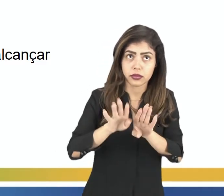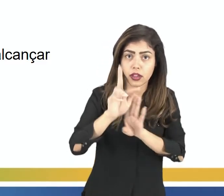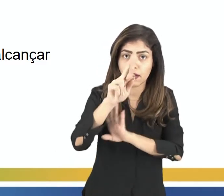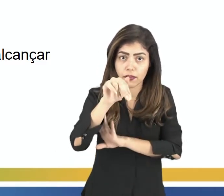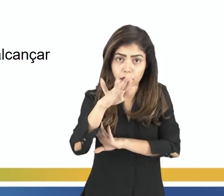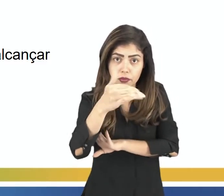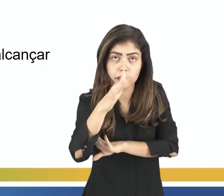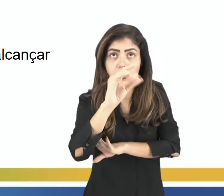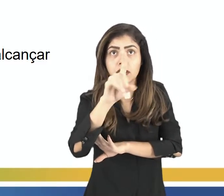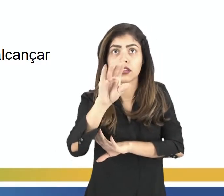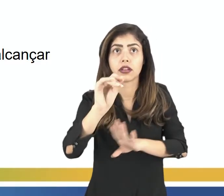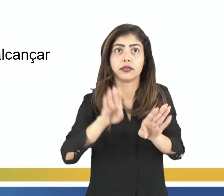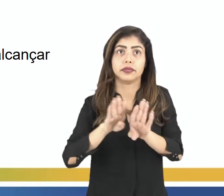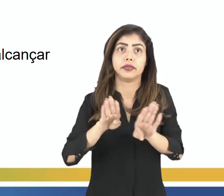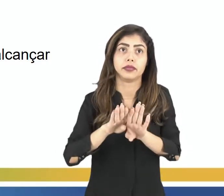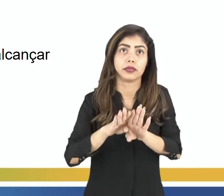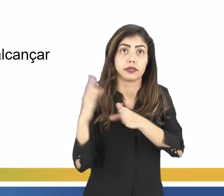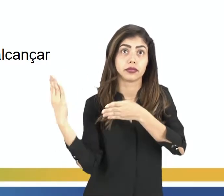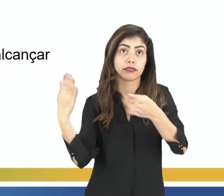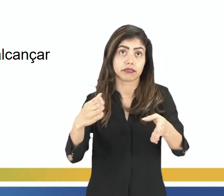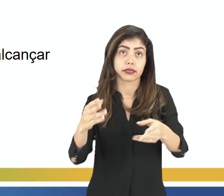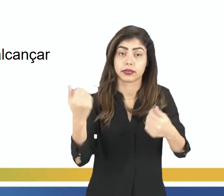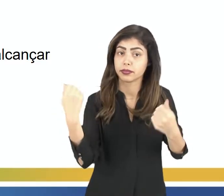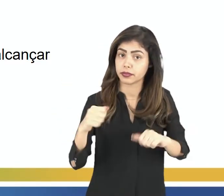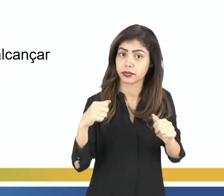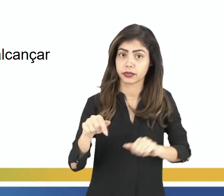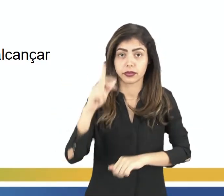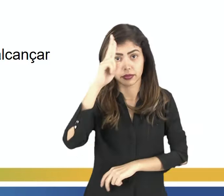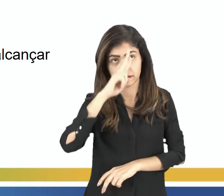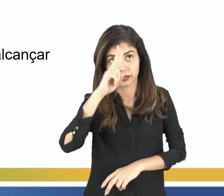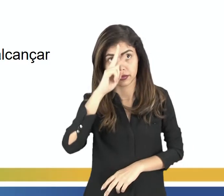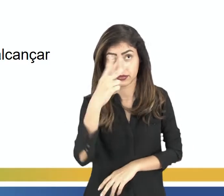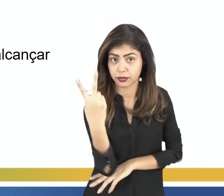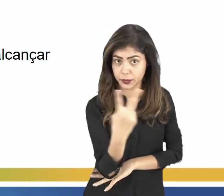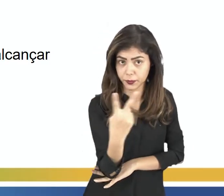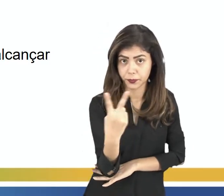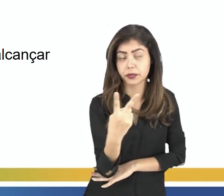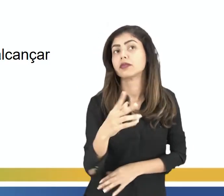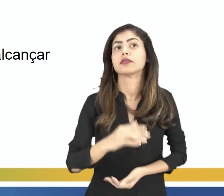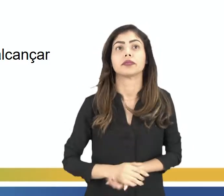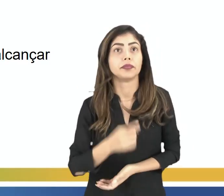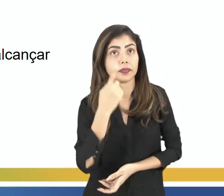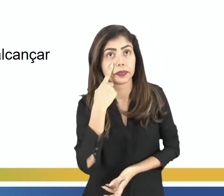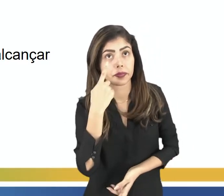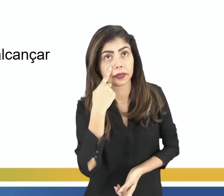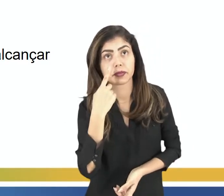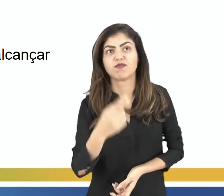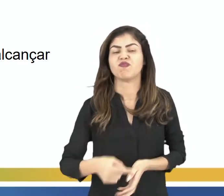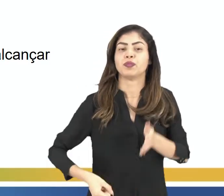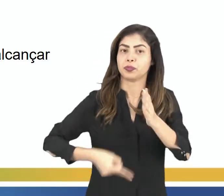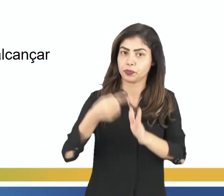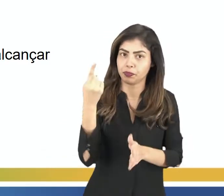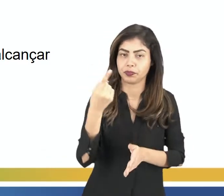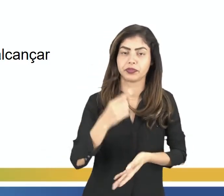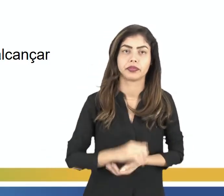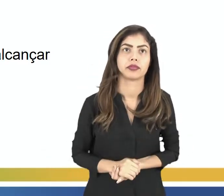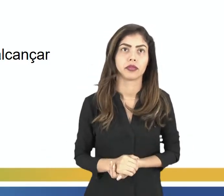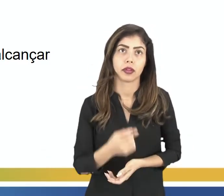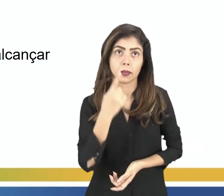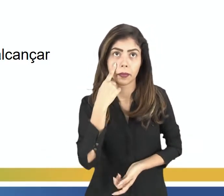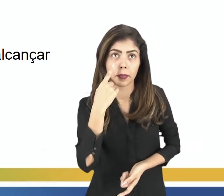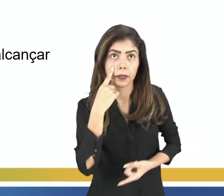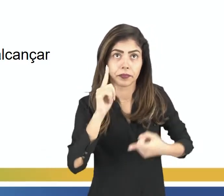logaritmo. Com relação à equação logaritmo, é preciso lembrar que existem dois tipos. Vamos ver então o primeiro tipo.